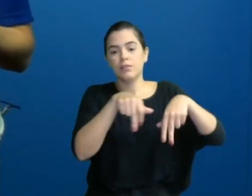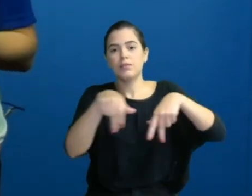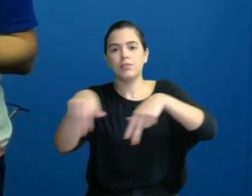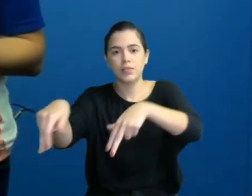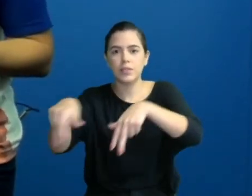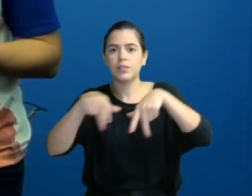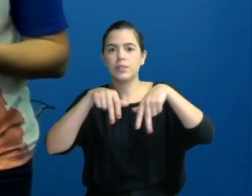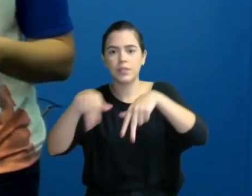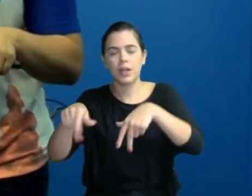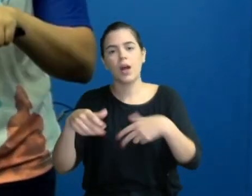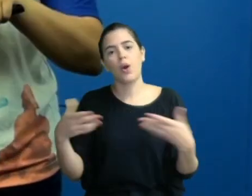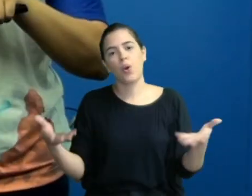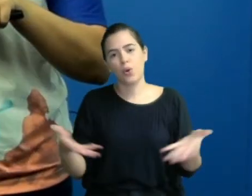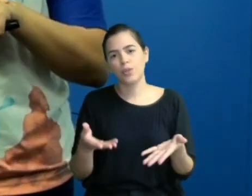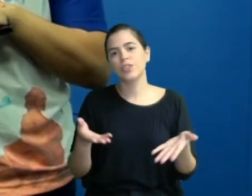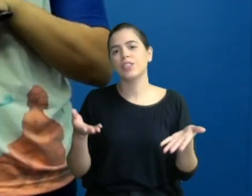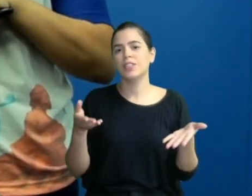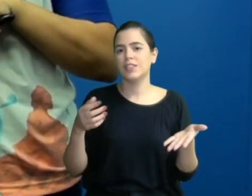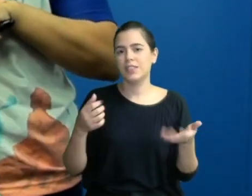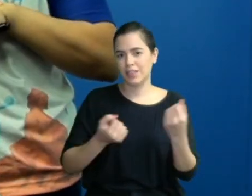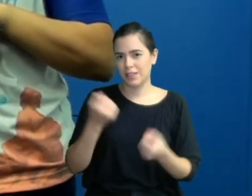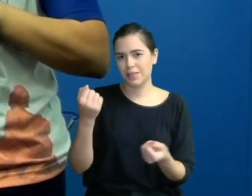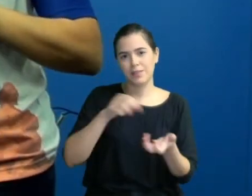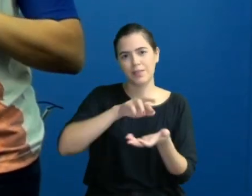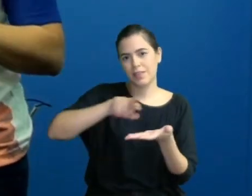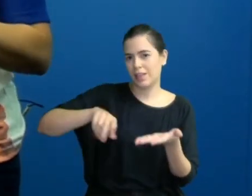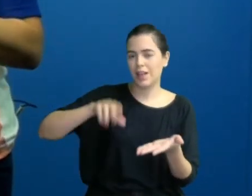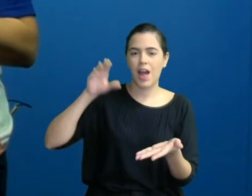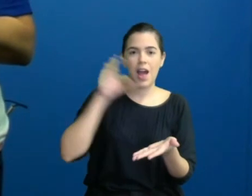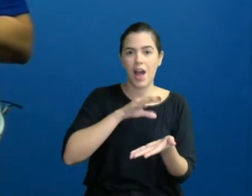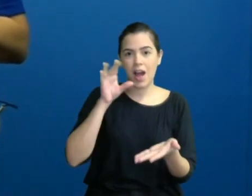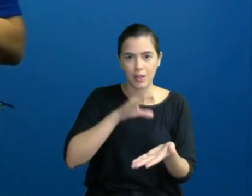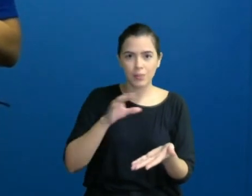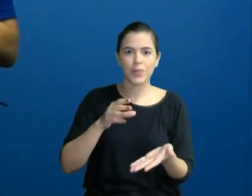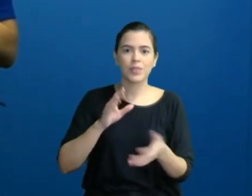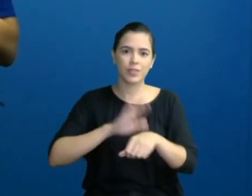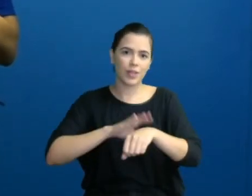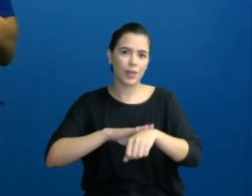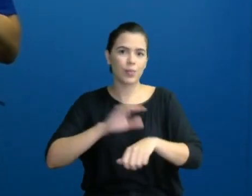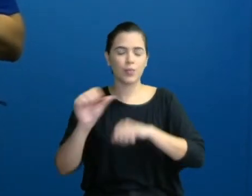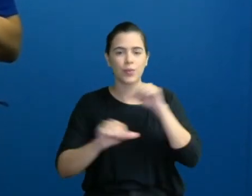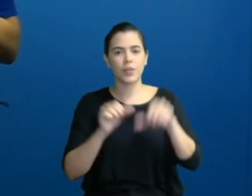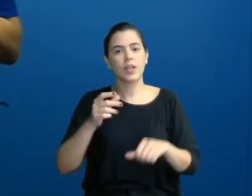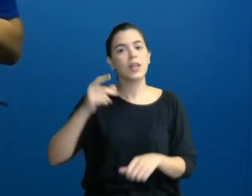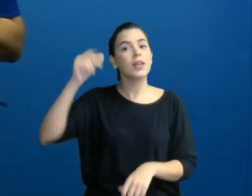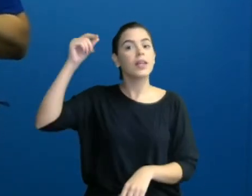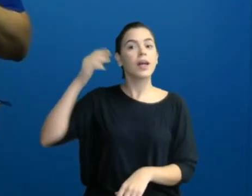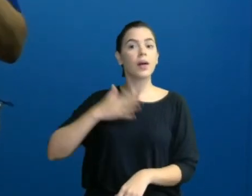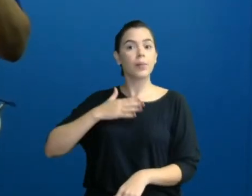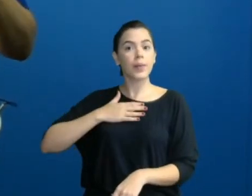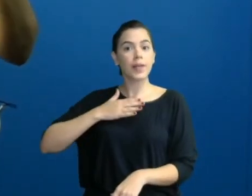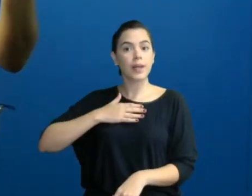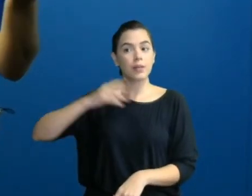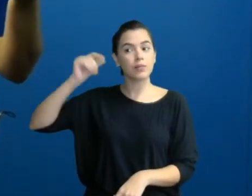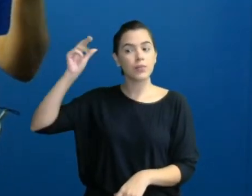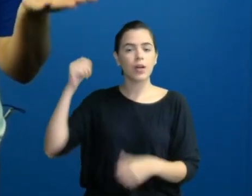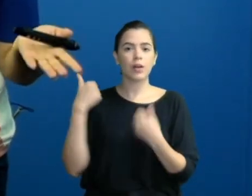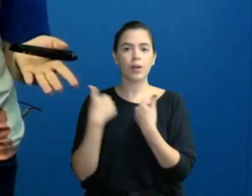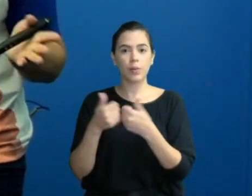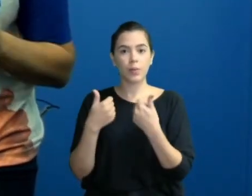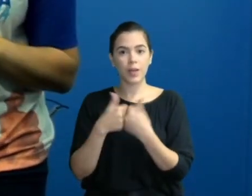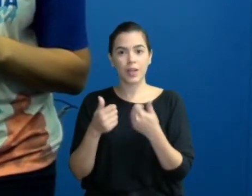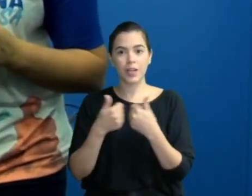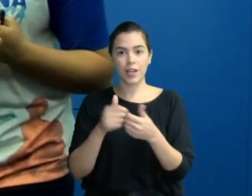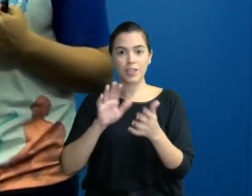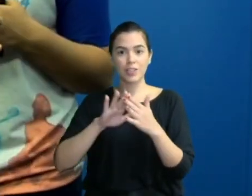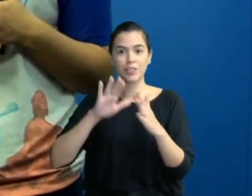mais rápidas também. E aí a nossa noção de tempo muda. Na minha época, por exemplo, eu pegava muito ônibus para ir, na minha época de escola,